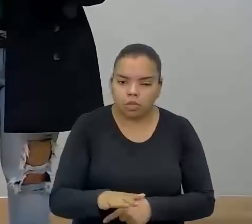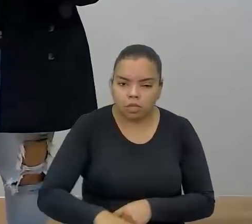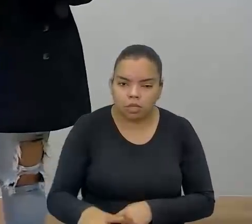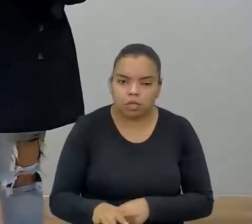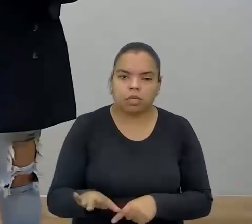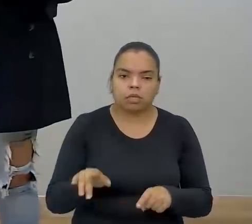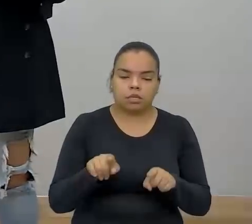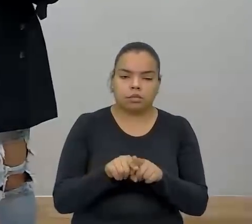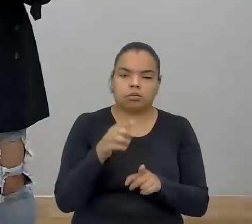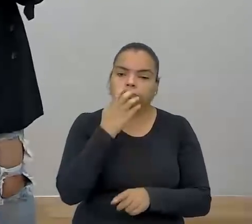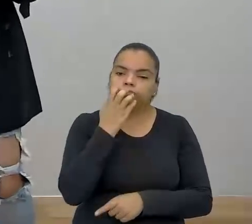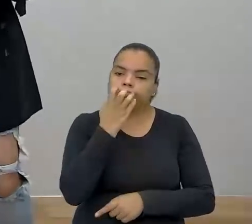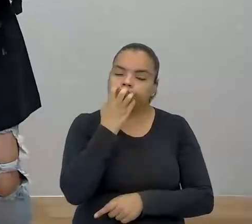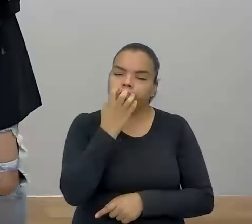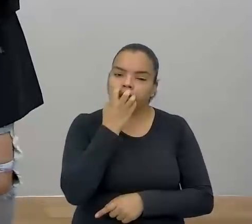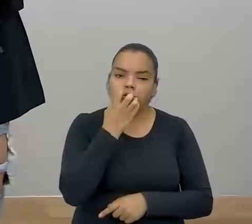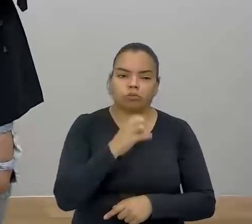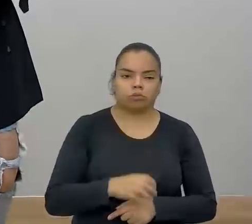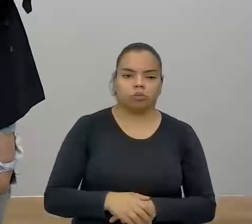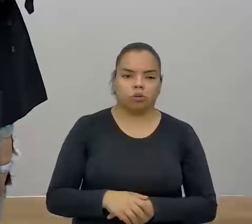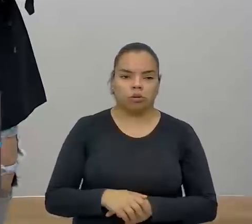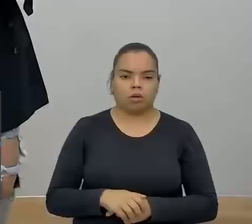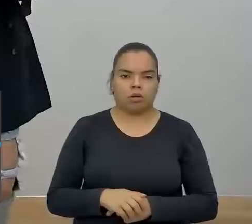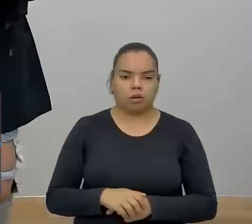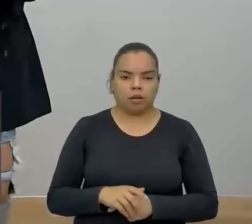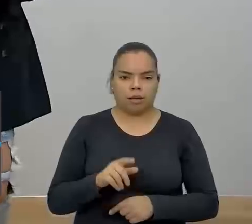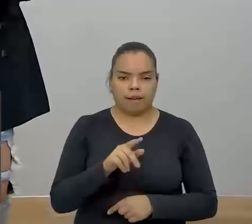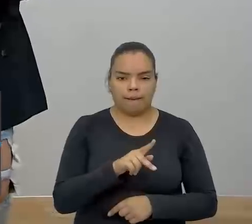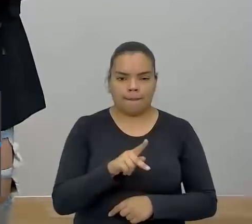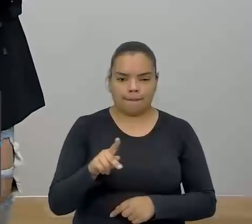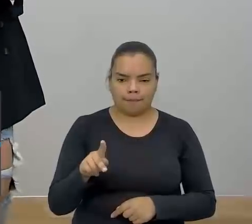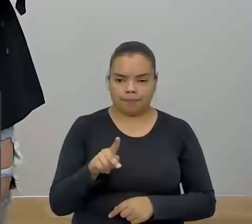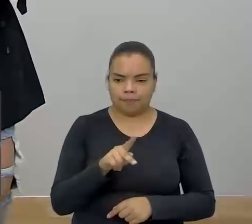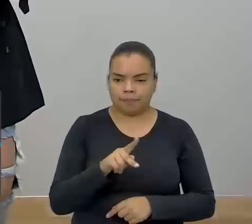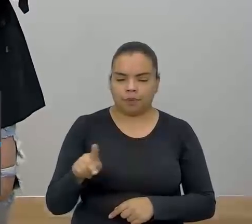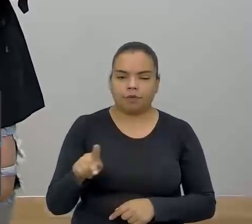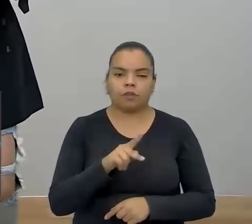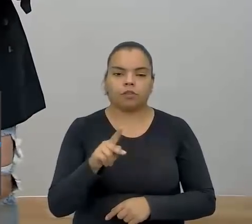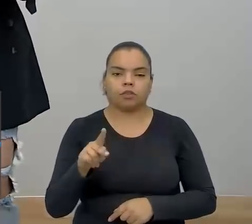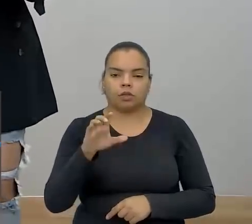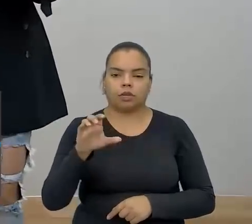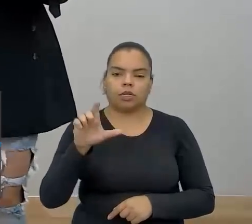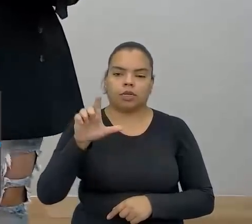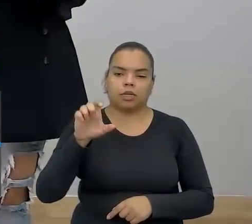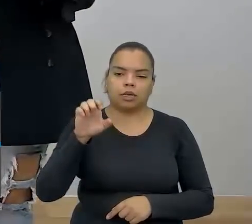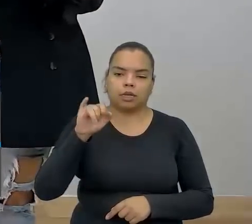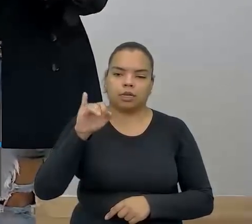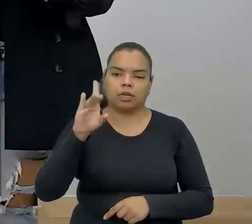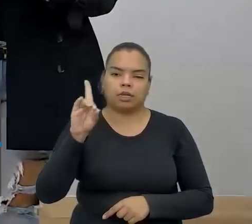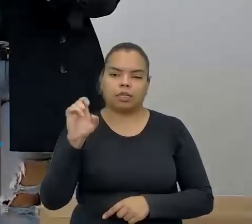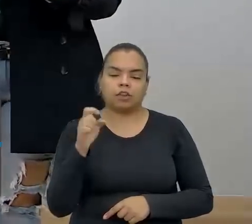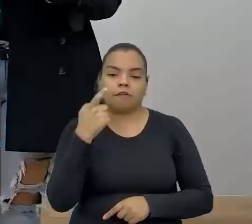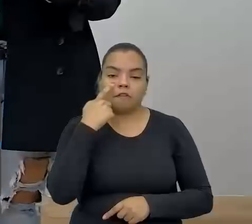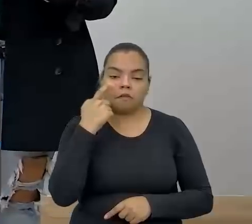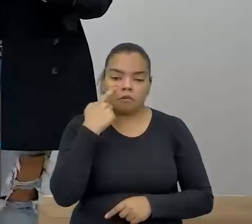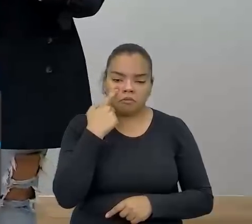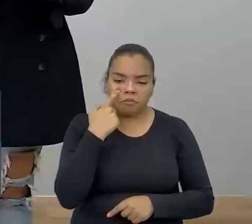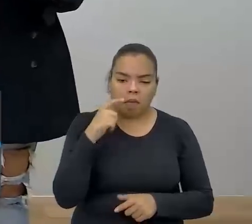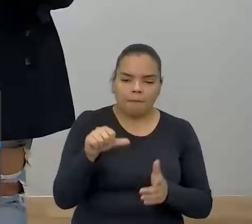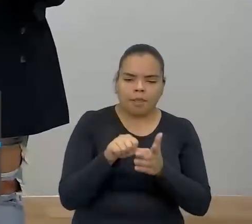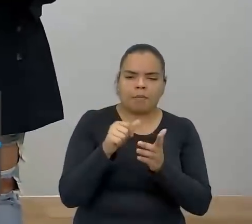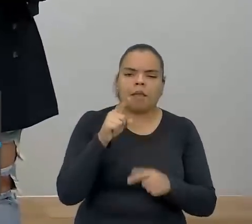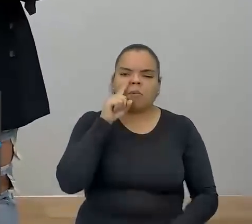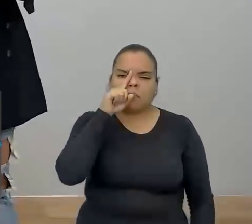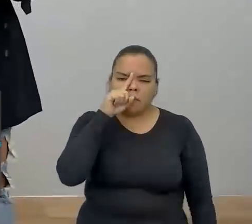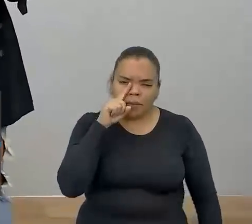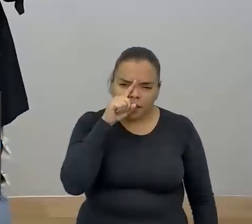Olha aí. A professora Creide coloca que ela viu primeiro perigo. Diferente essa, né? Perigo. Perigo. Acho